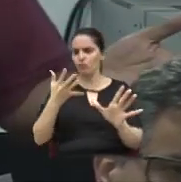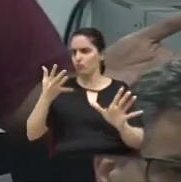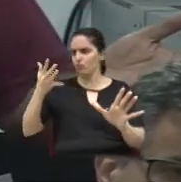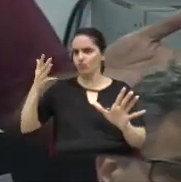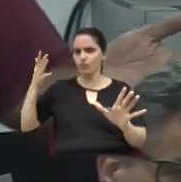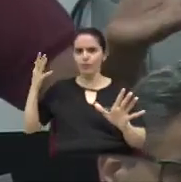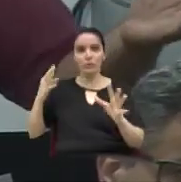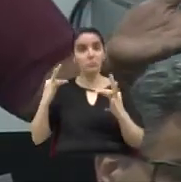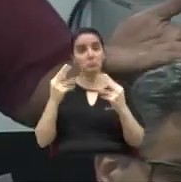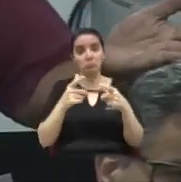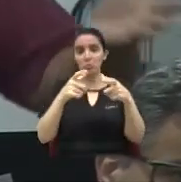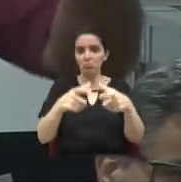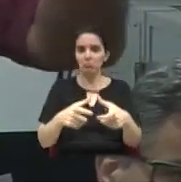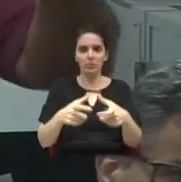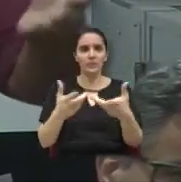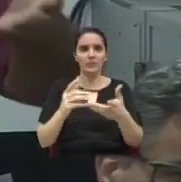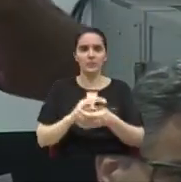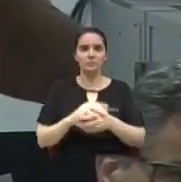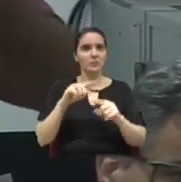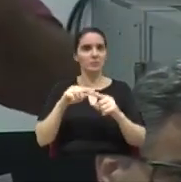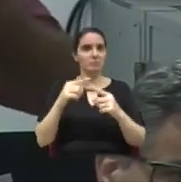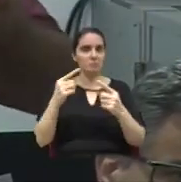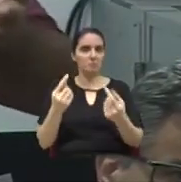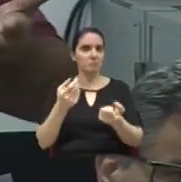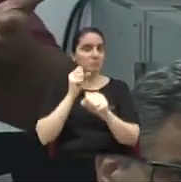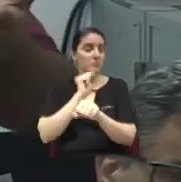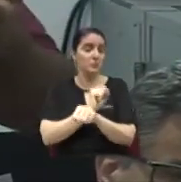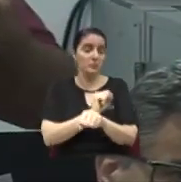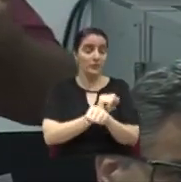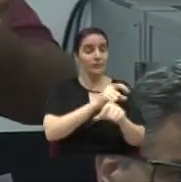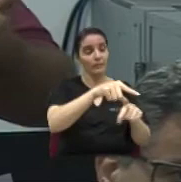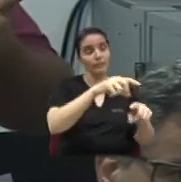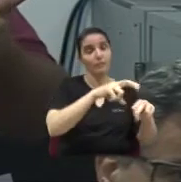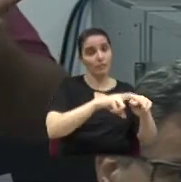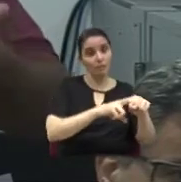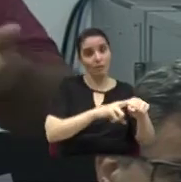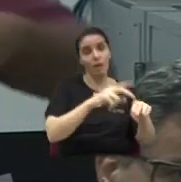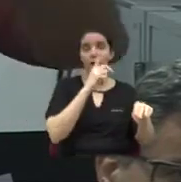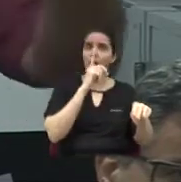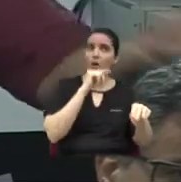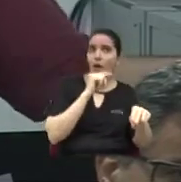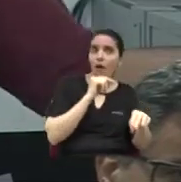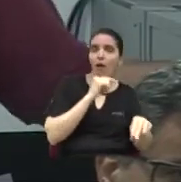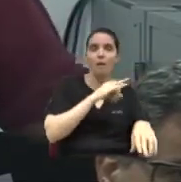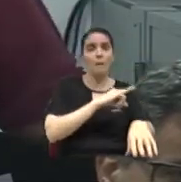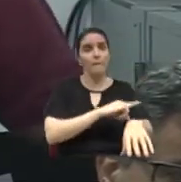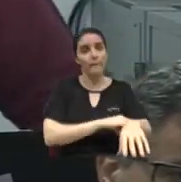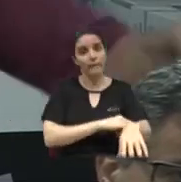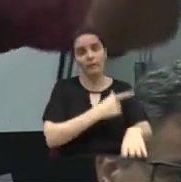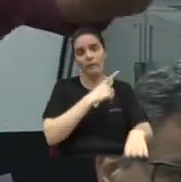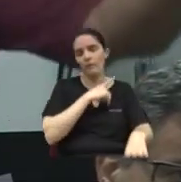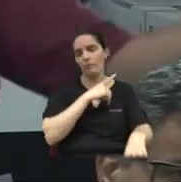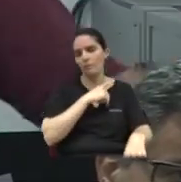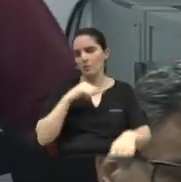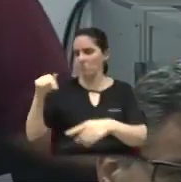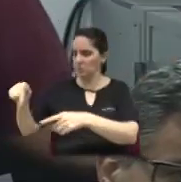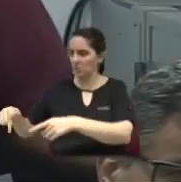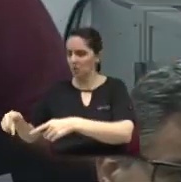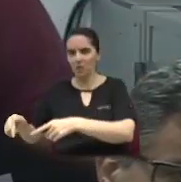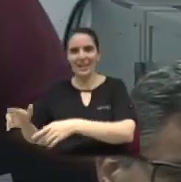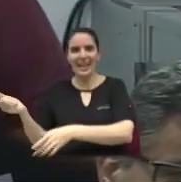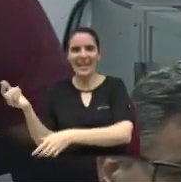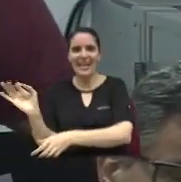lugar. Agora, esperava sentado, tinha água, tinha banheiro. Agora, nesse lugar não tem nada. Nem acessibilidade